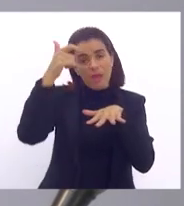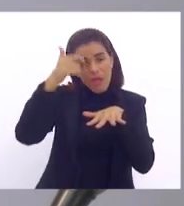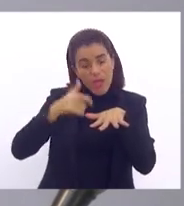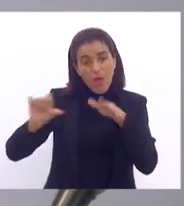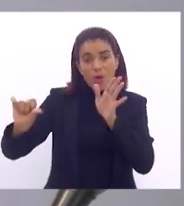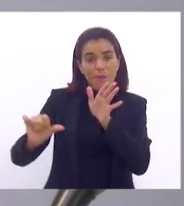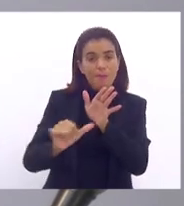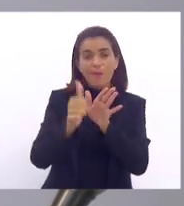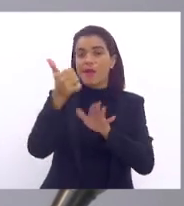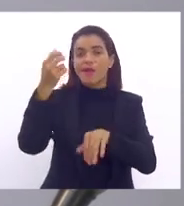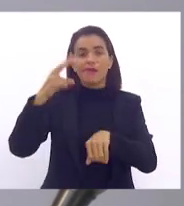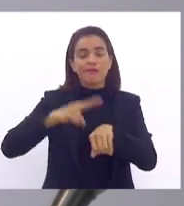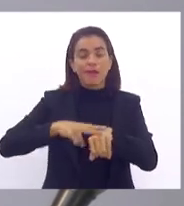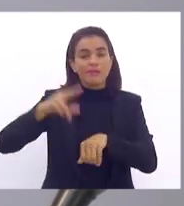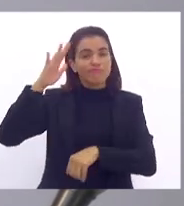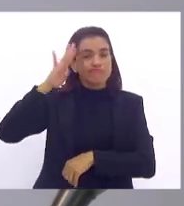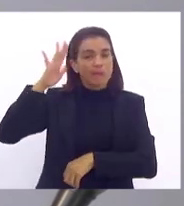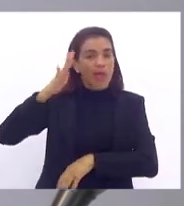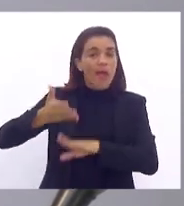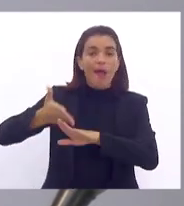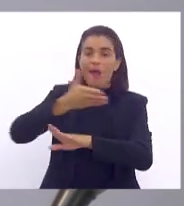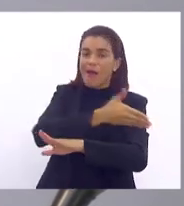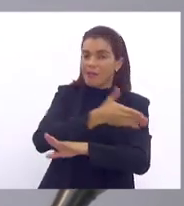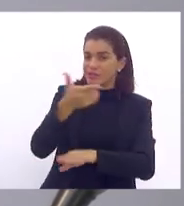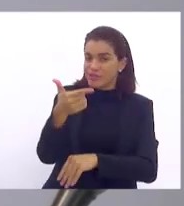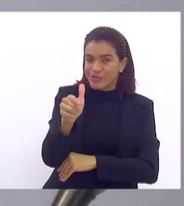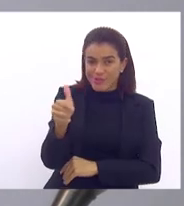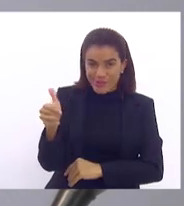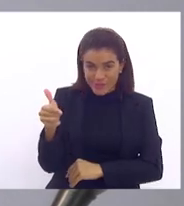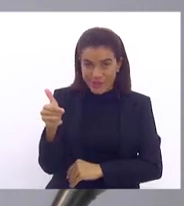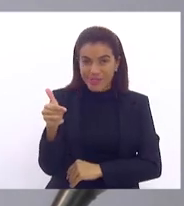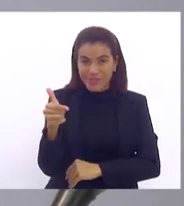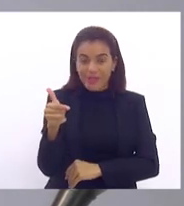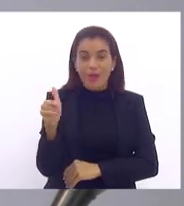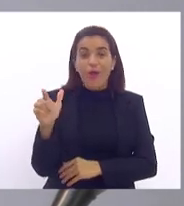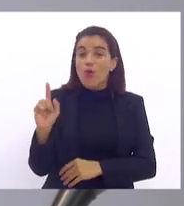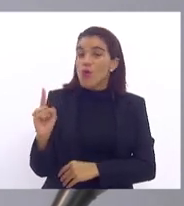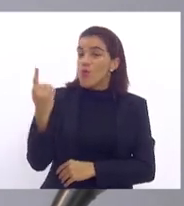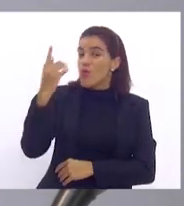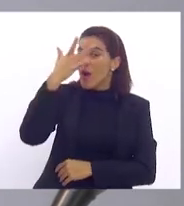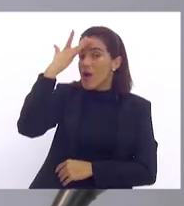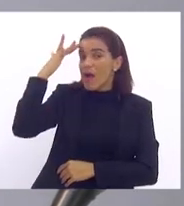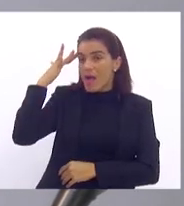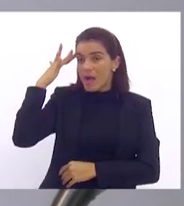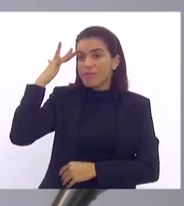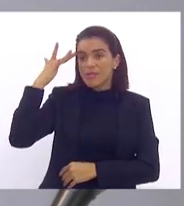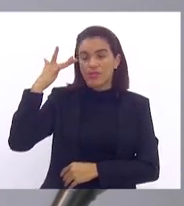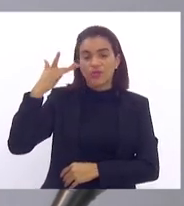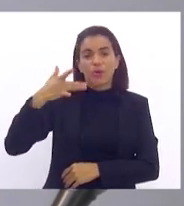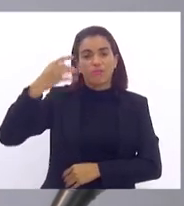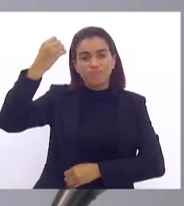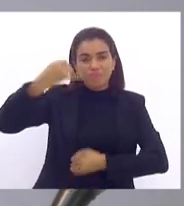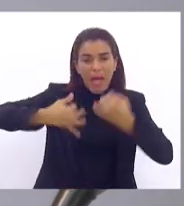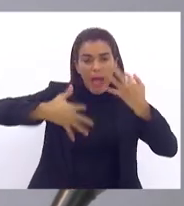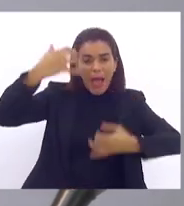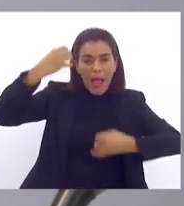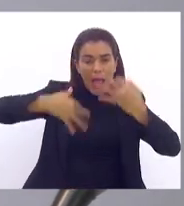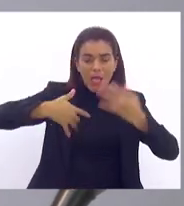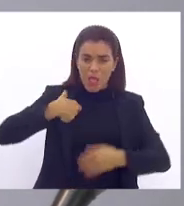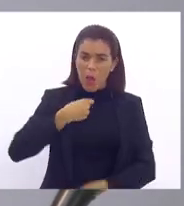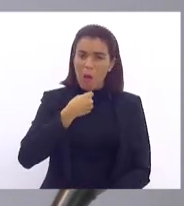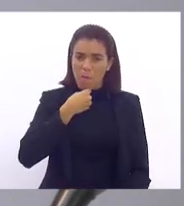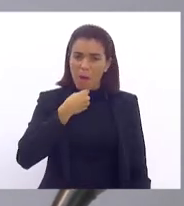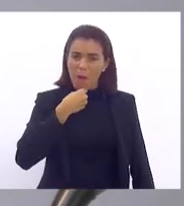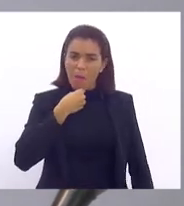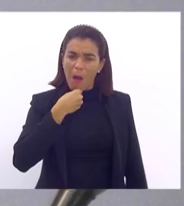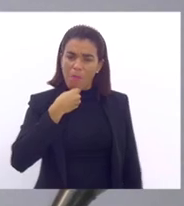Assembleia uma hipótese que até então não de alguém sustentar a acusação e eu sustentei oralmente a